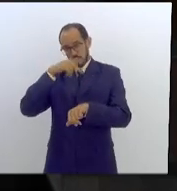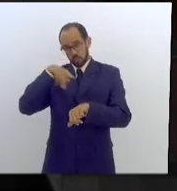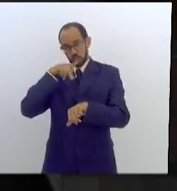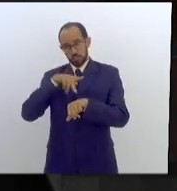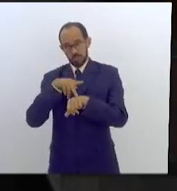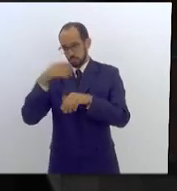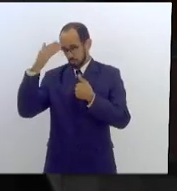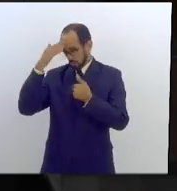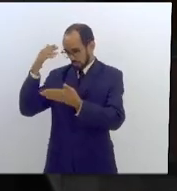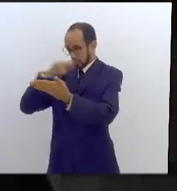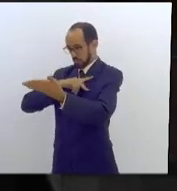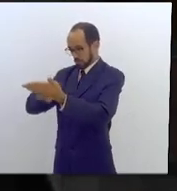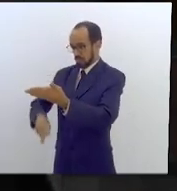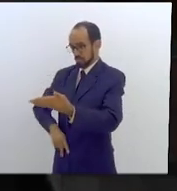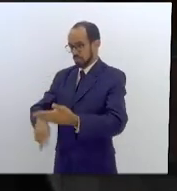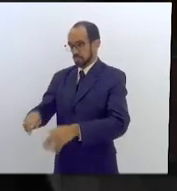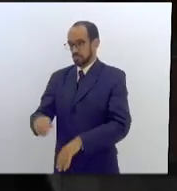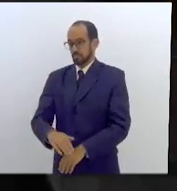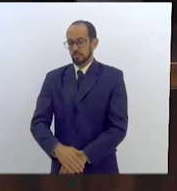senhor